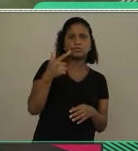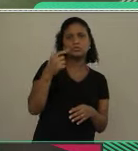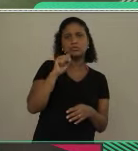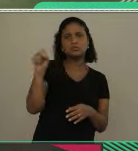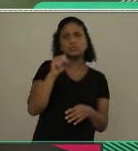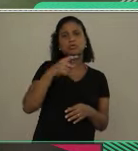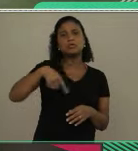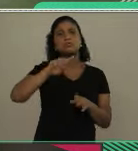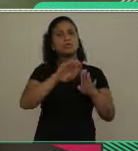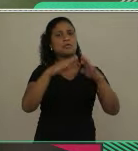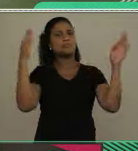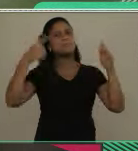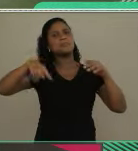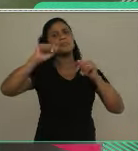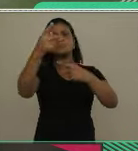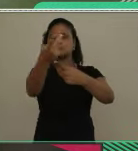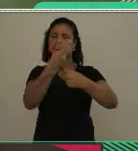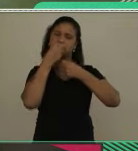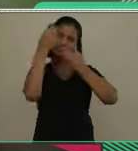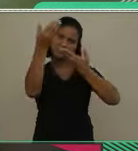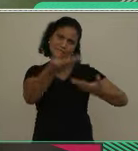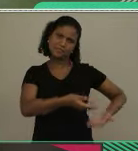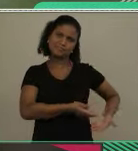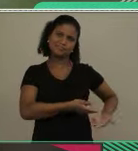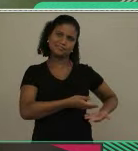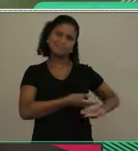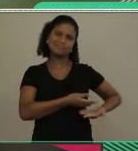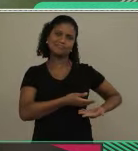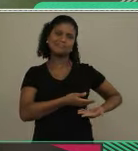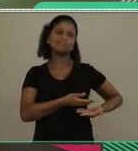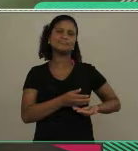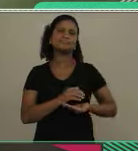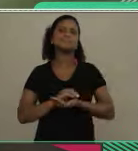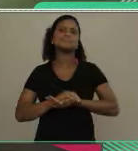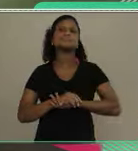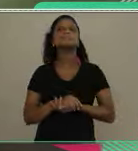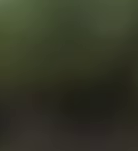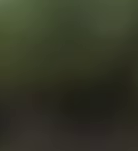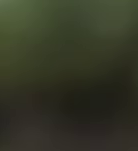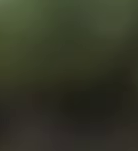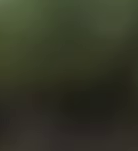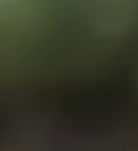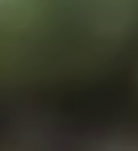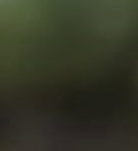Melo, 73. A gente tem o telefone de contato, 021, operadora,